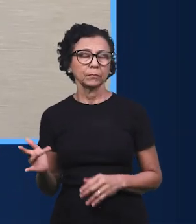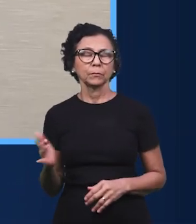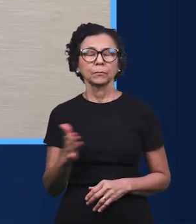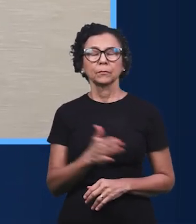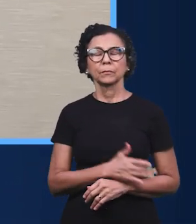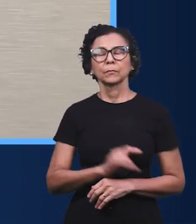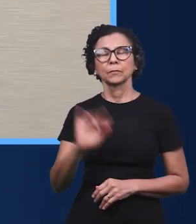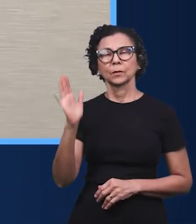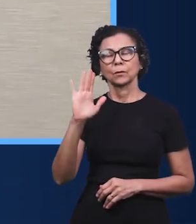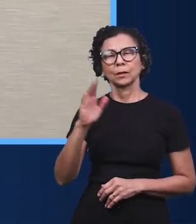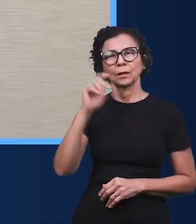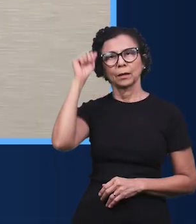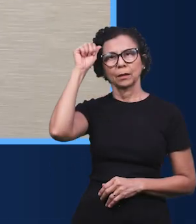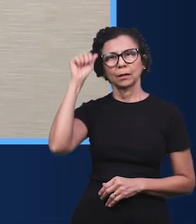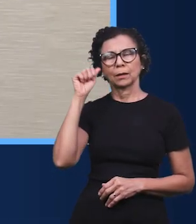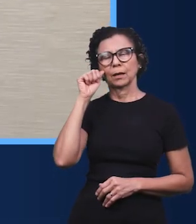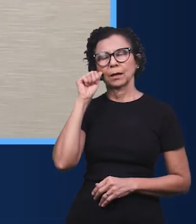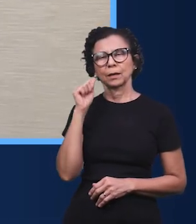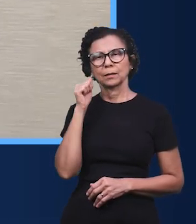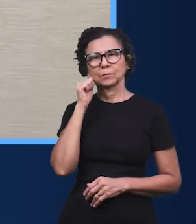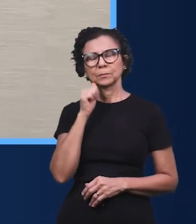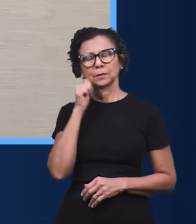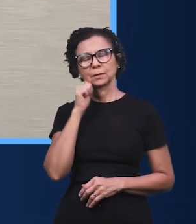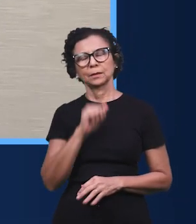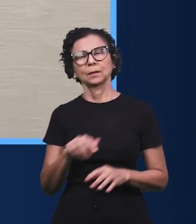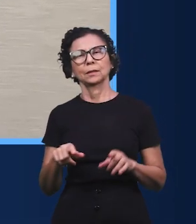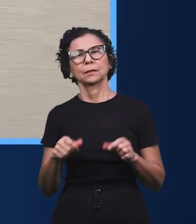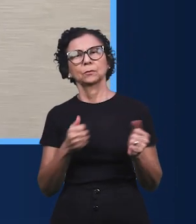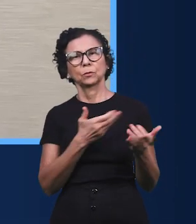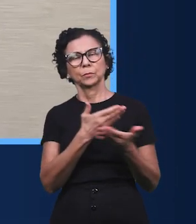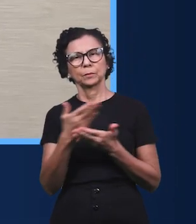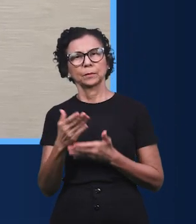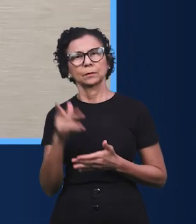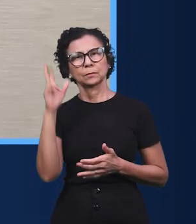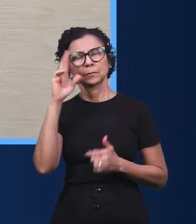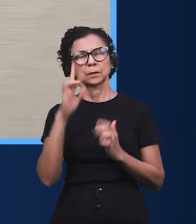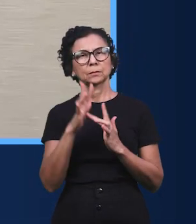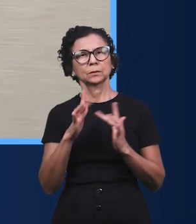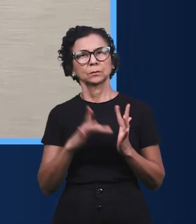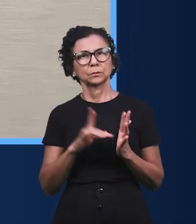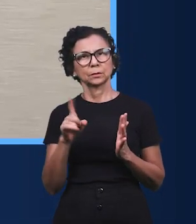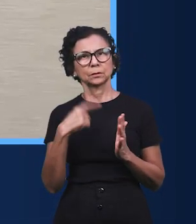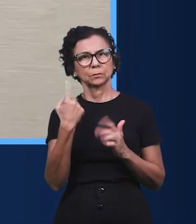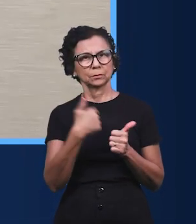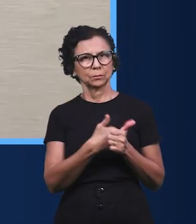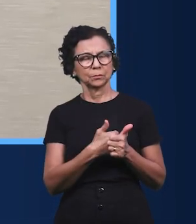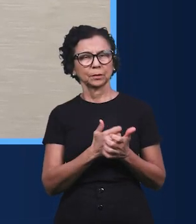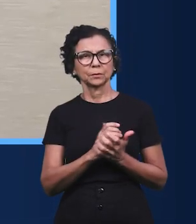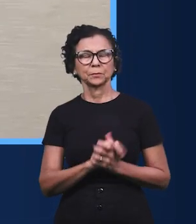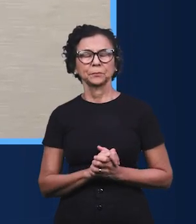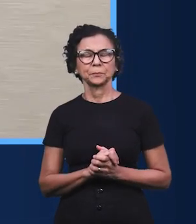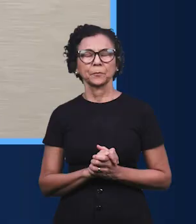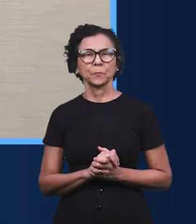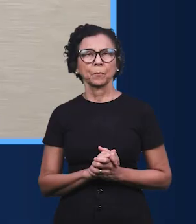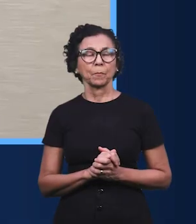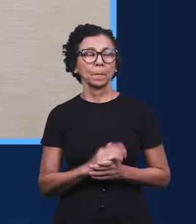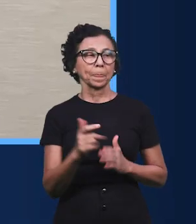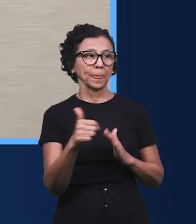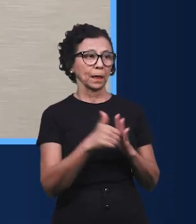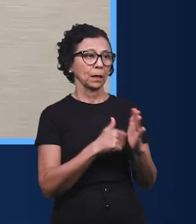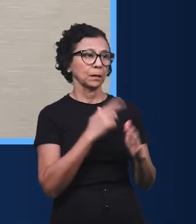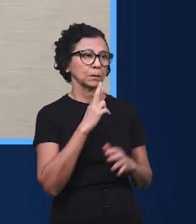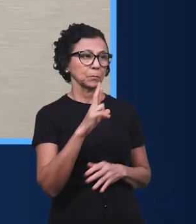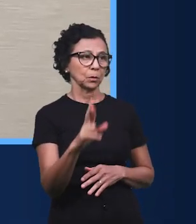a você, a todos que estão nos acompanhando nesse programa, com a paz do Senhor Jesus. Em resposta à